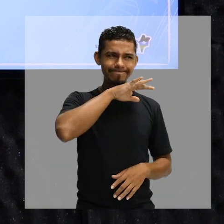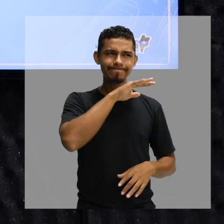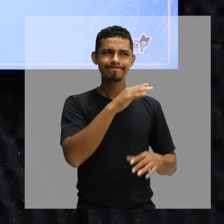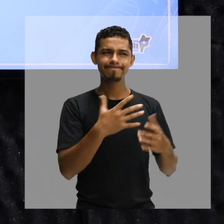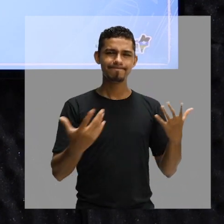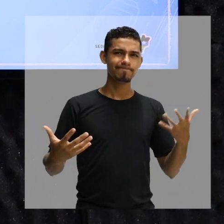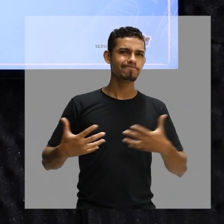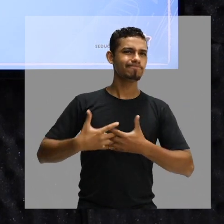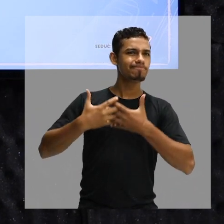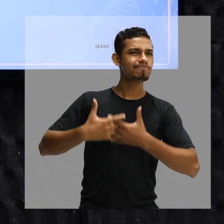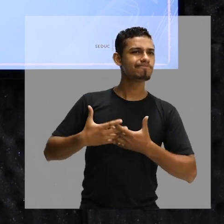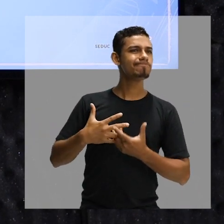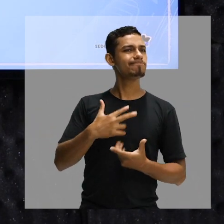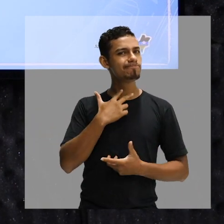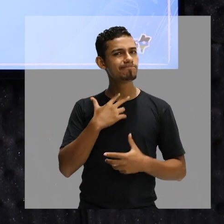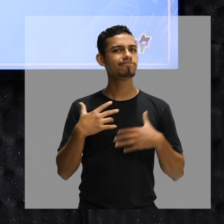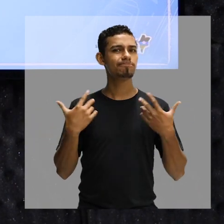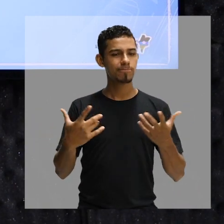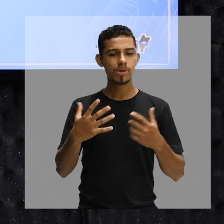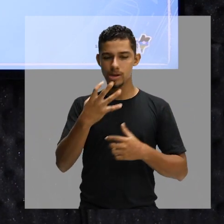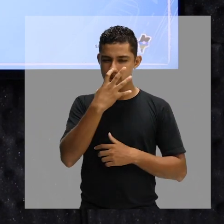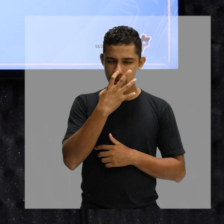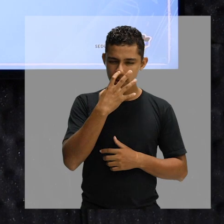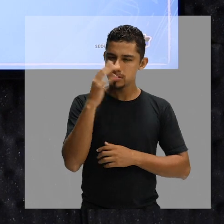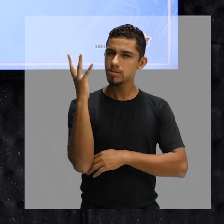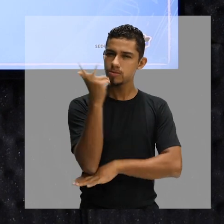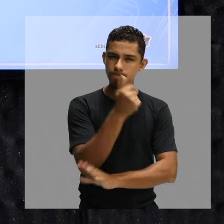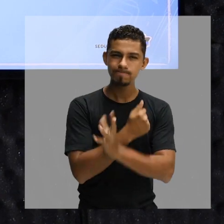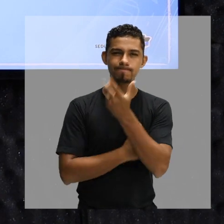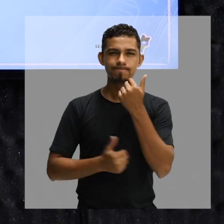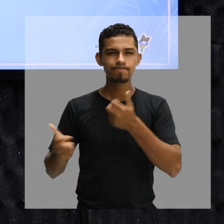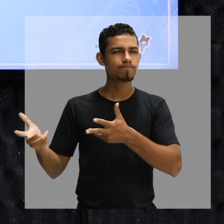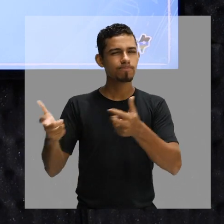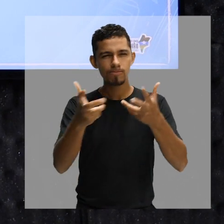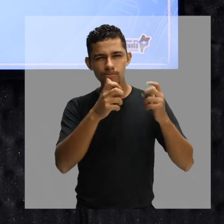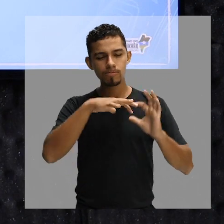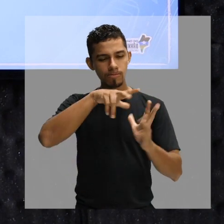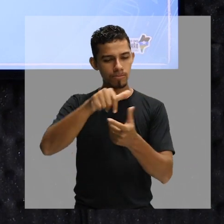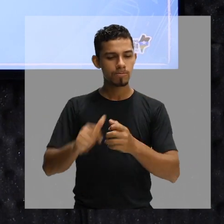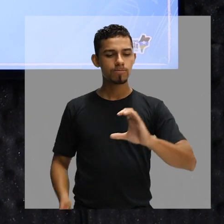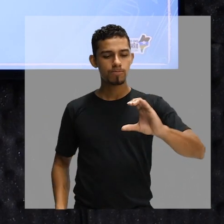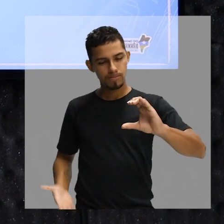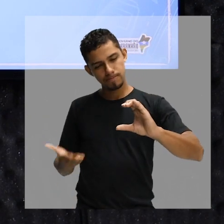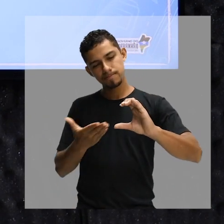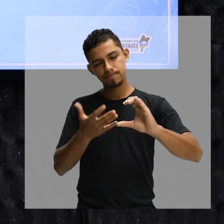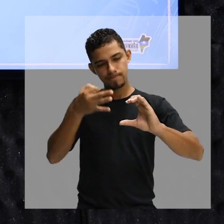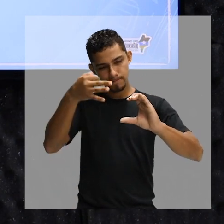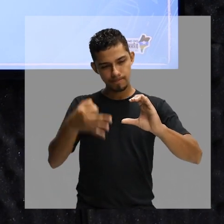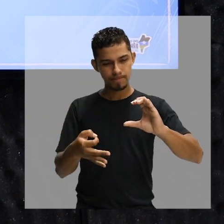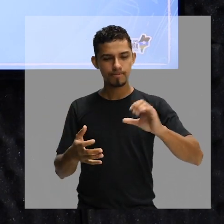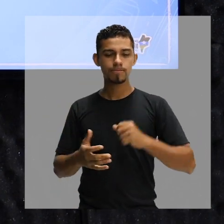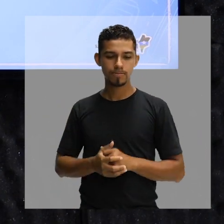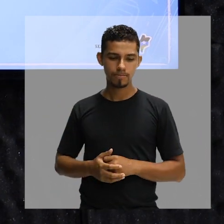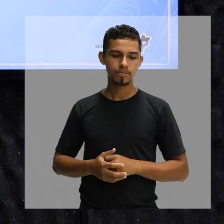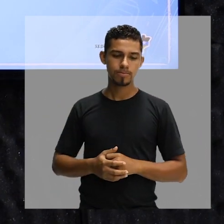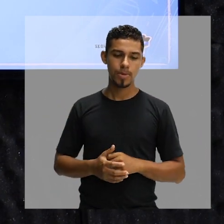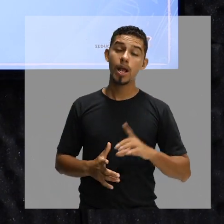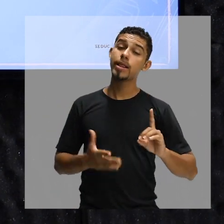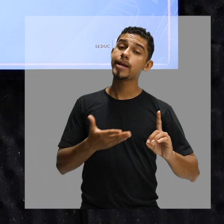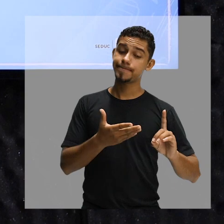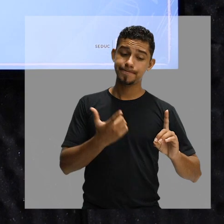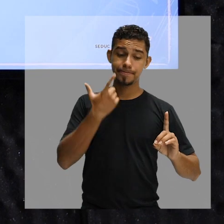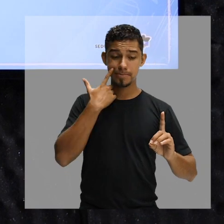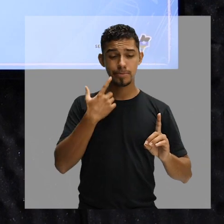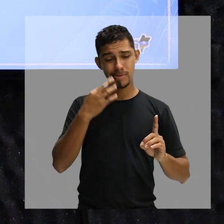experimental, observação da natureza, essa observação da natureza vai nos propiciar o conhecimento. Teoria dos ídolos e